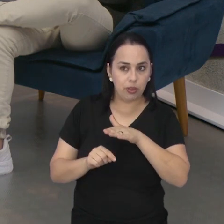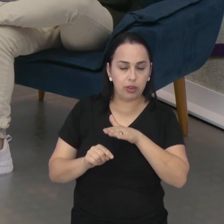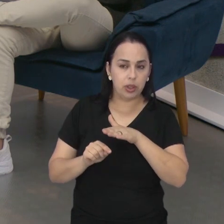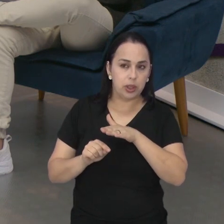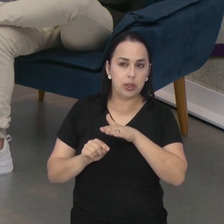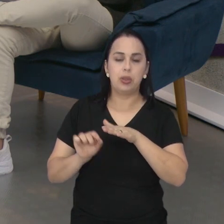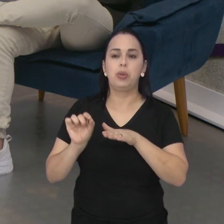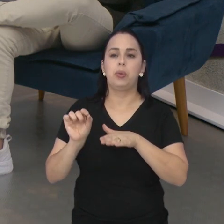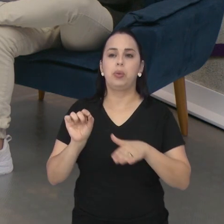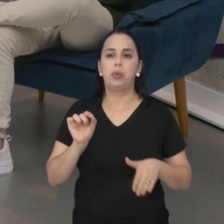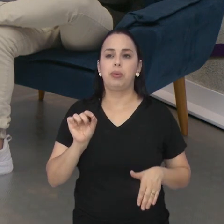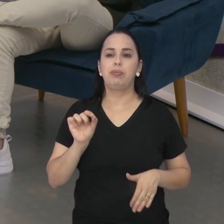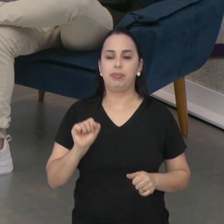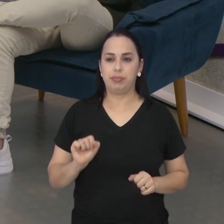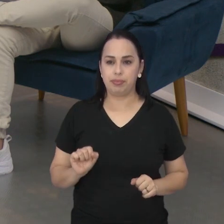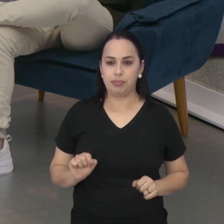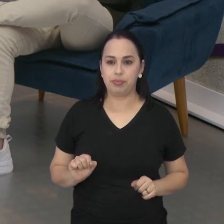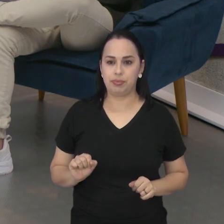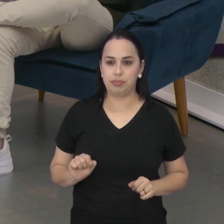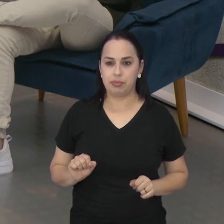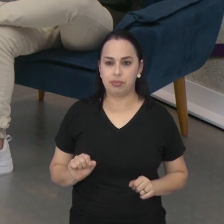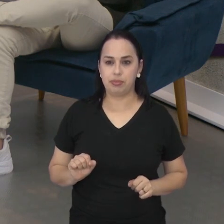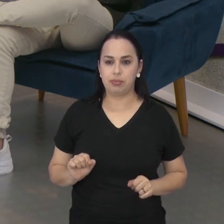área que eu acho que